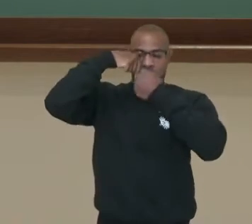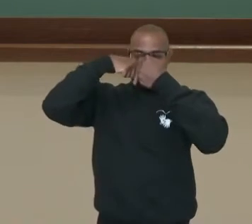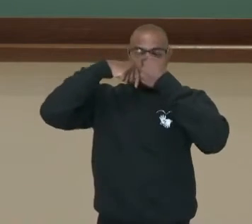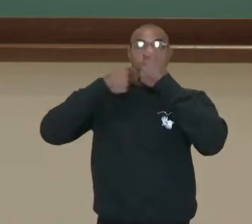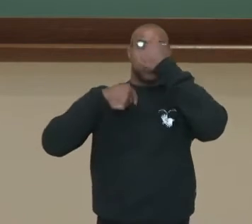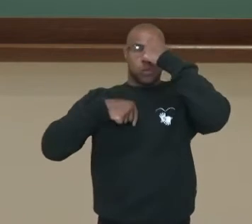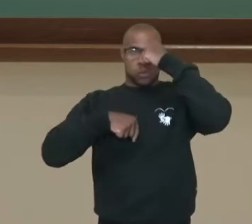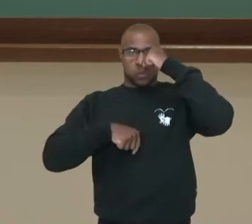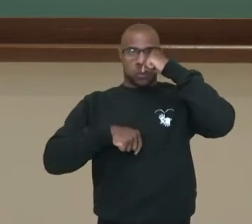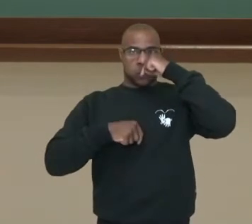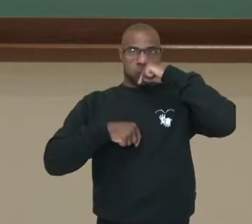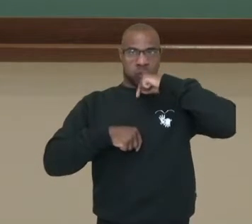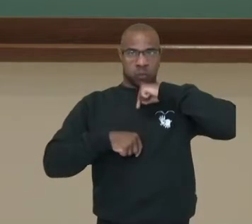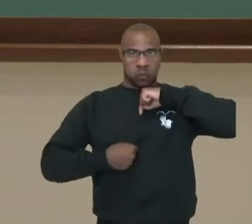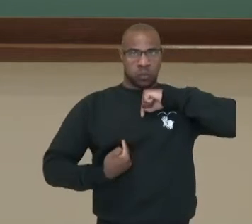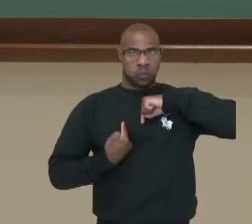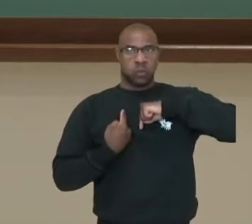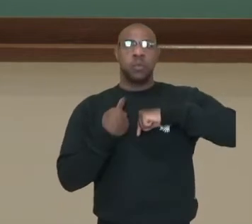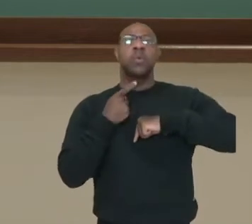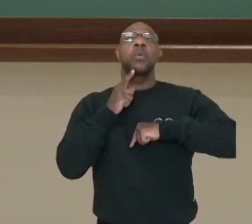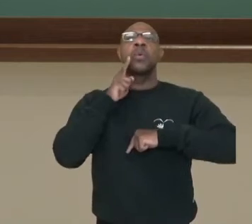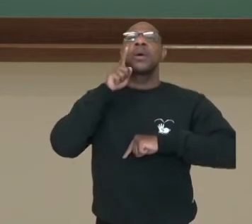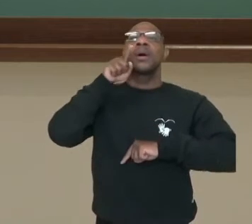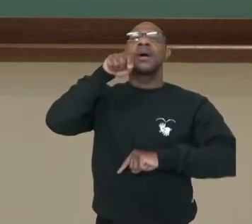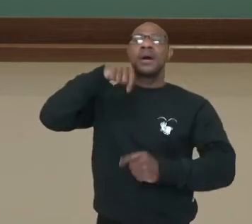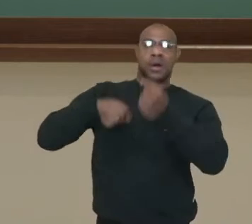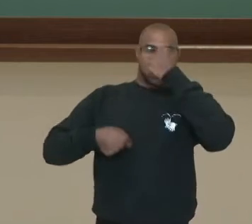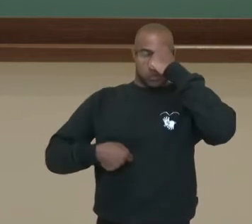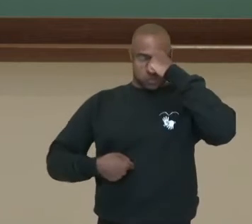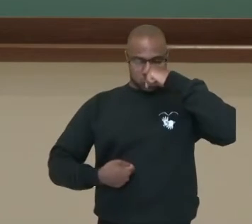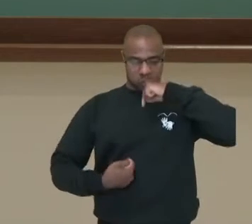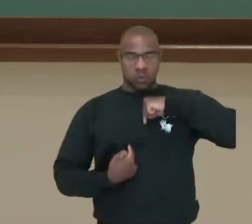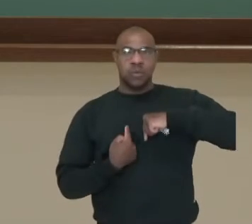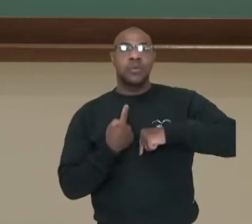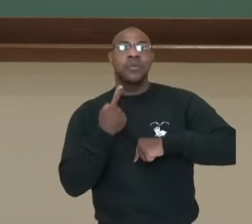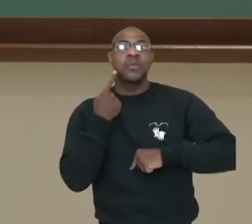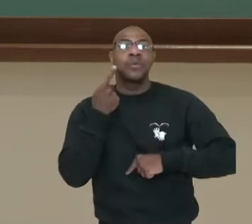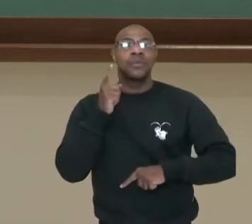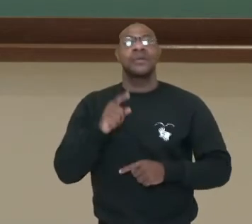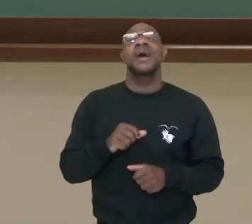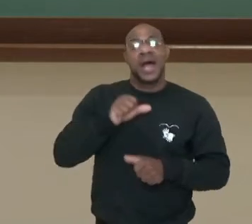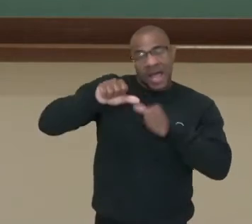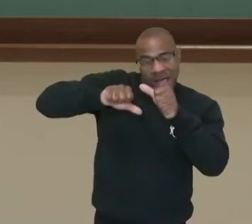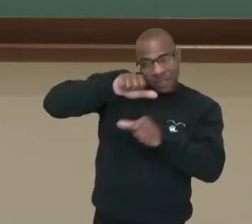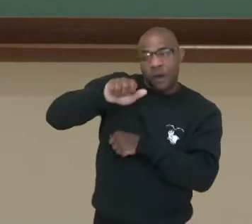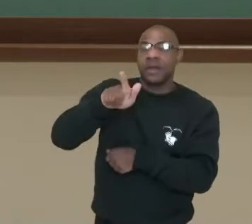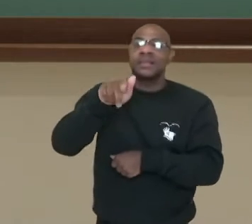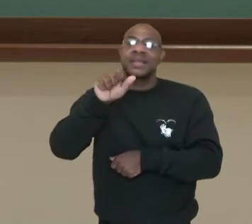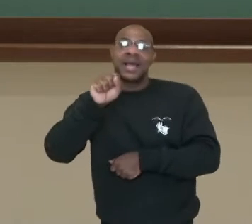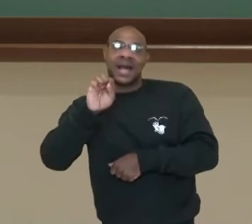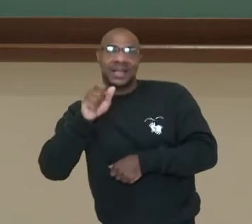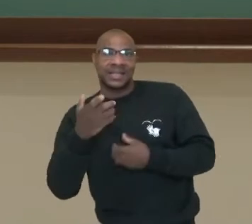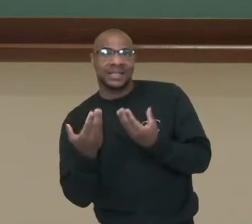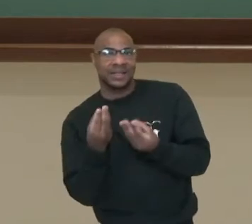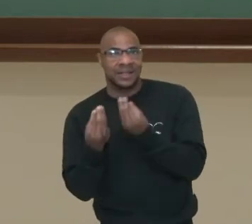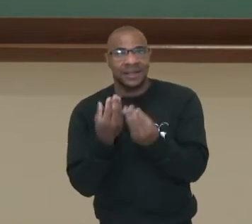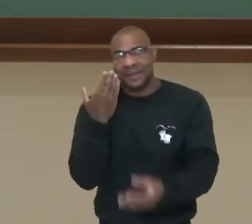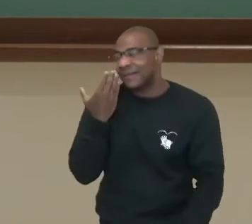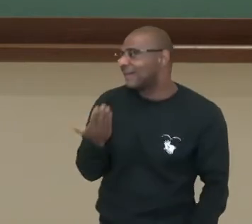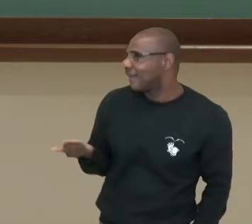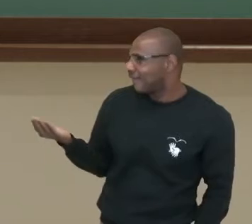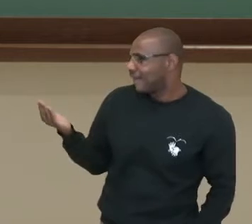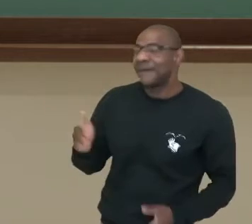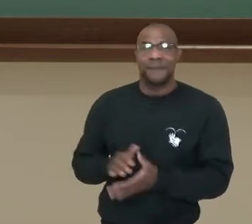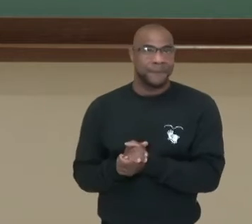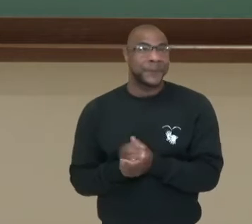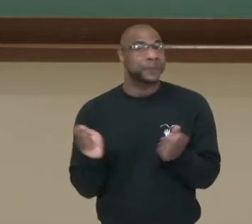suficiente para que o organismo esteja em equilíbrio. É isso que a gente chama de hematose, tá? Então aqui seriam os alvéolos, aqui